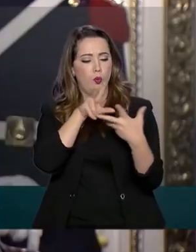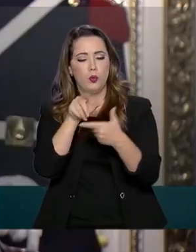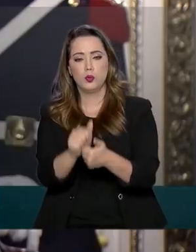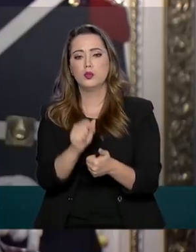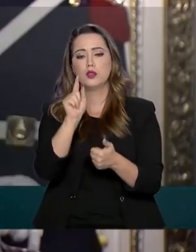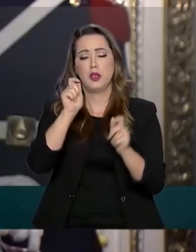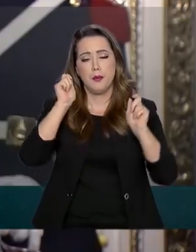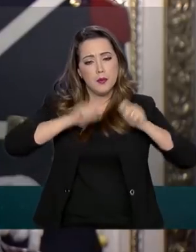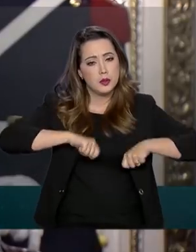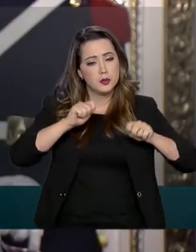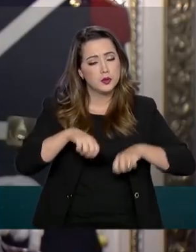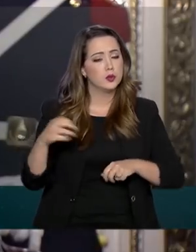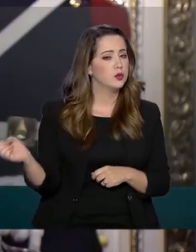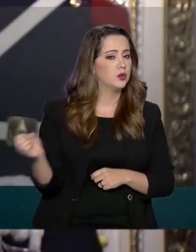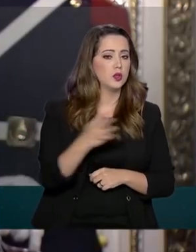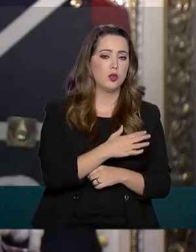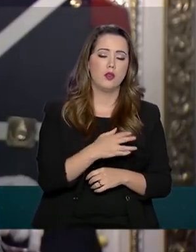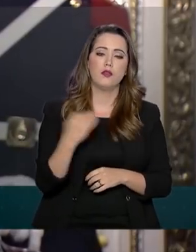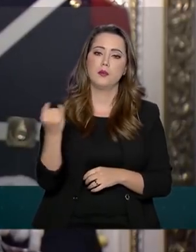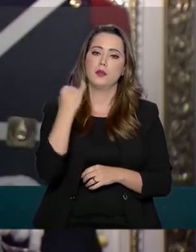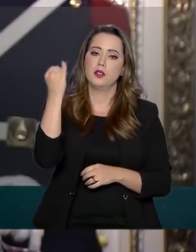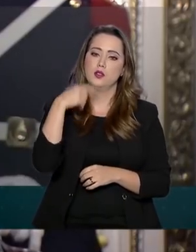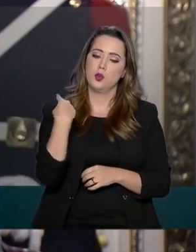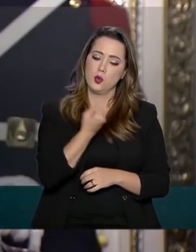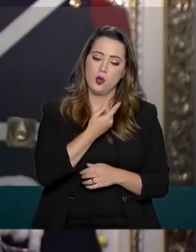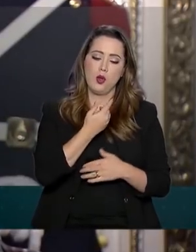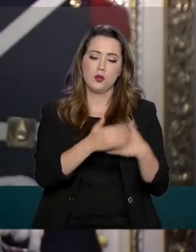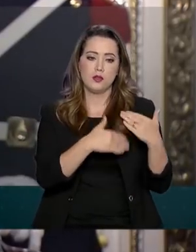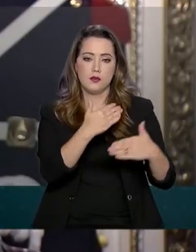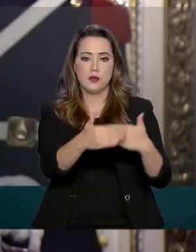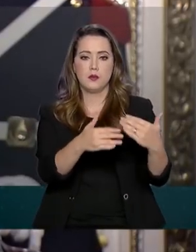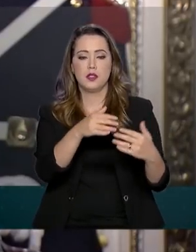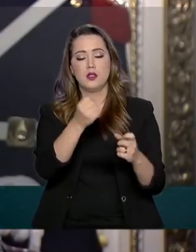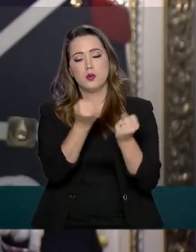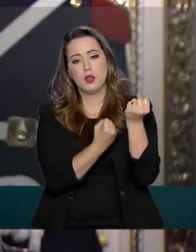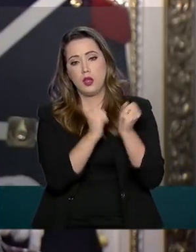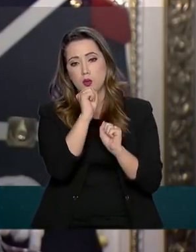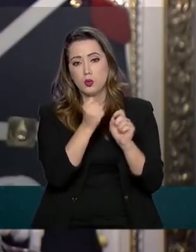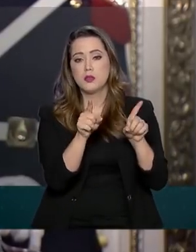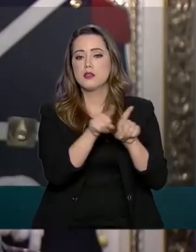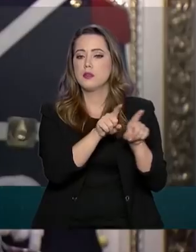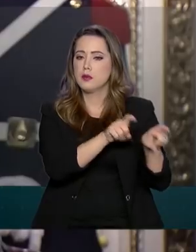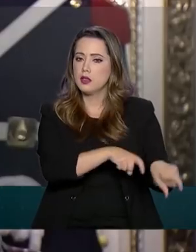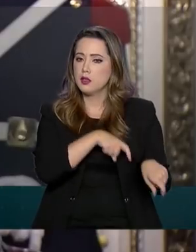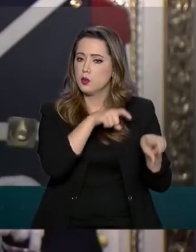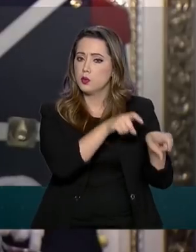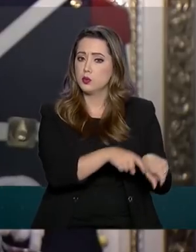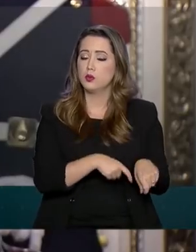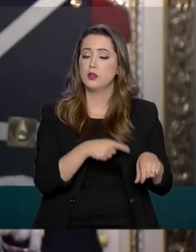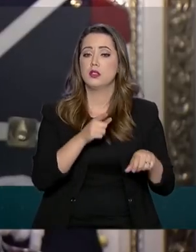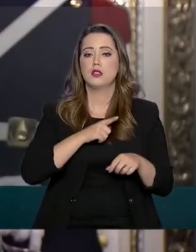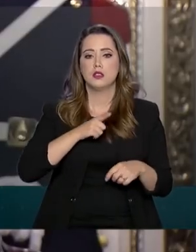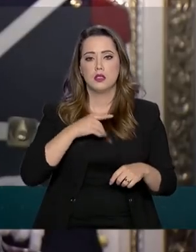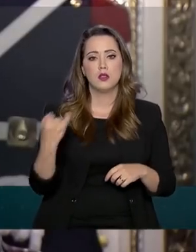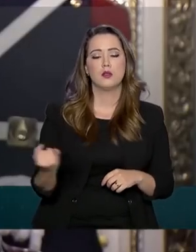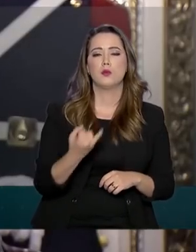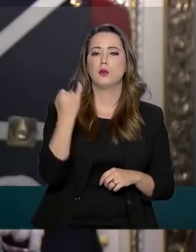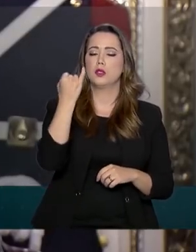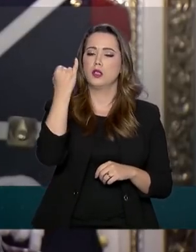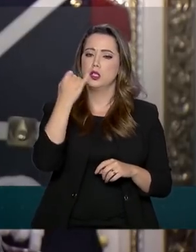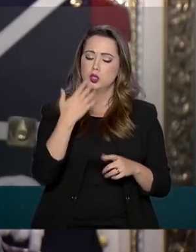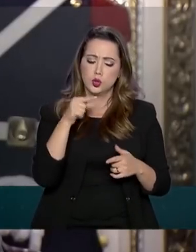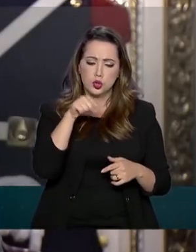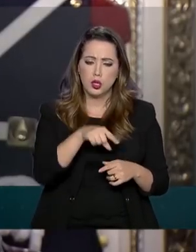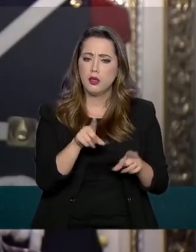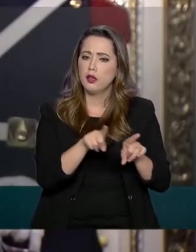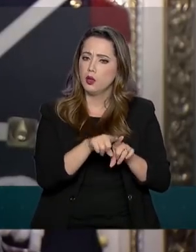permitirão dar um novo dinamismo ao nosso desenvolvimento industrial e à nossa agricultura, que tem uma grande potência e que